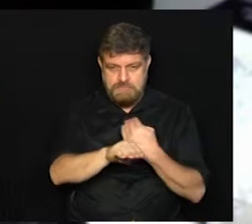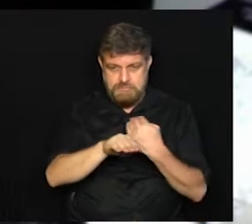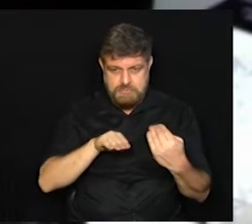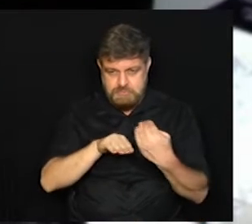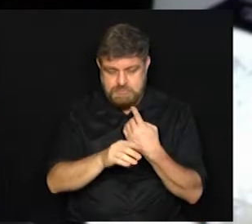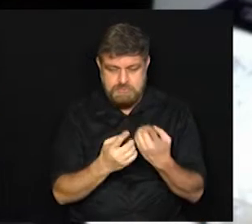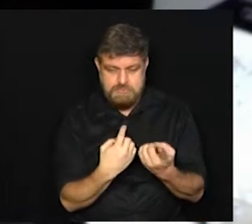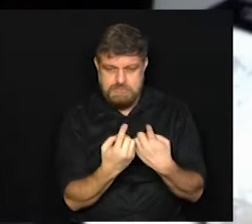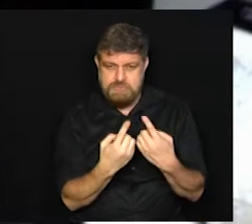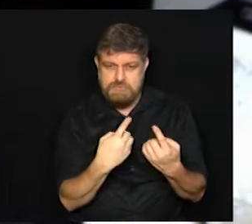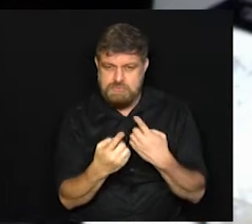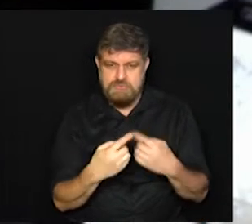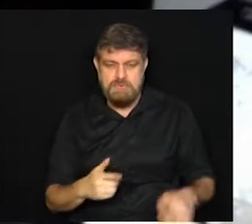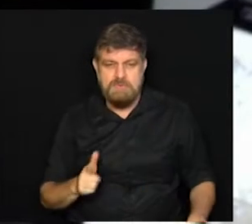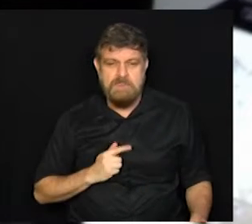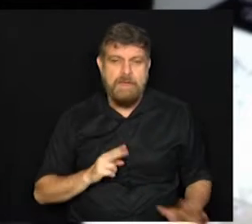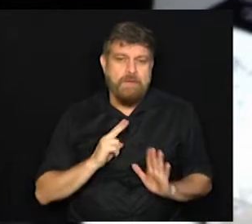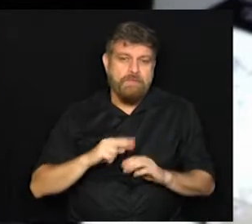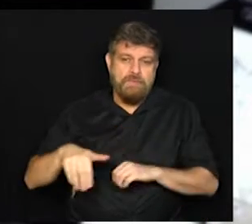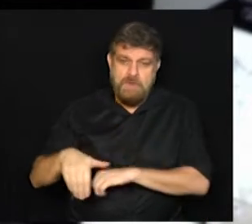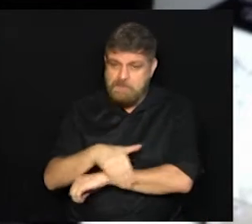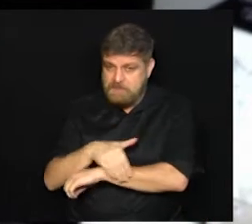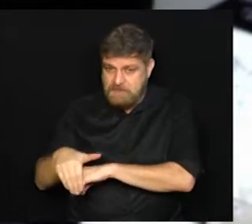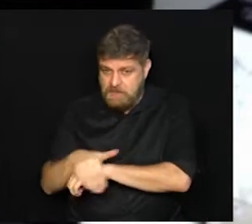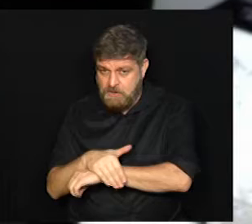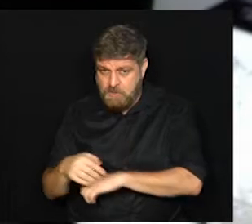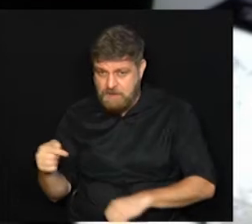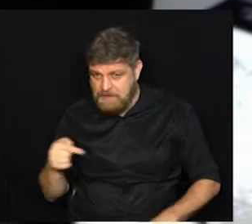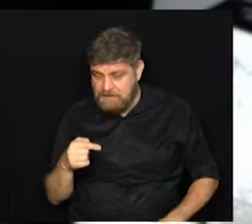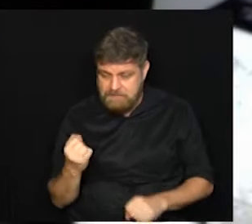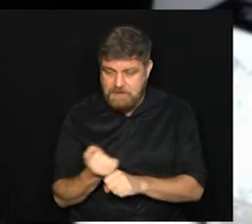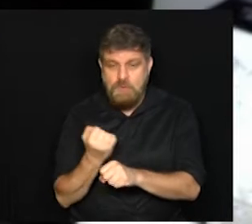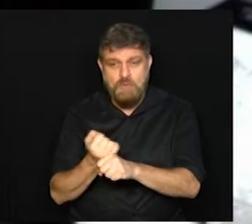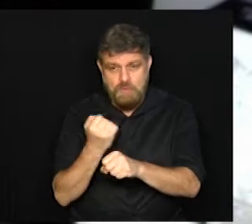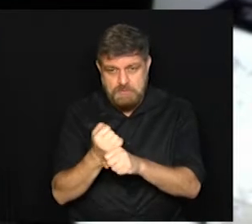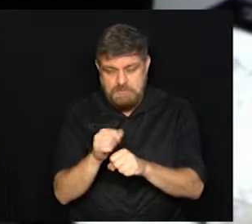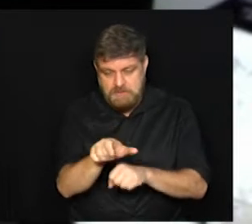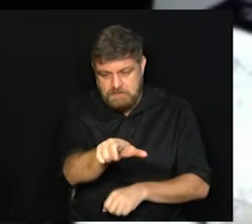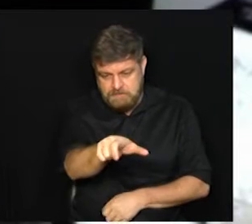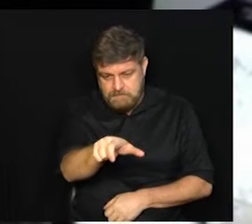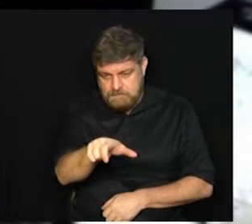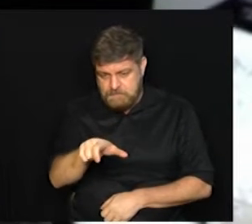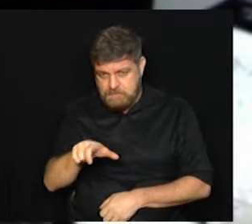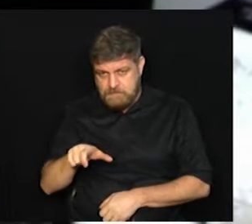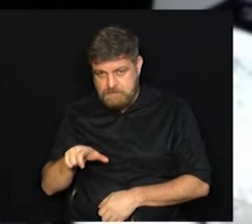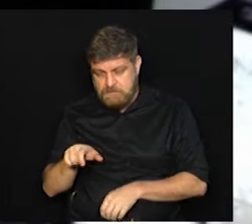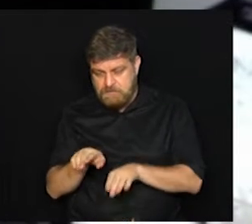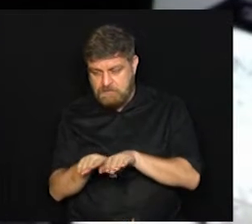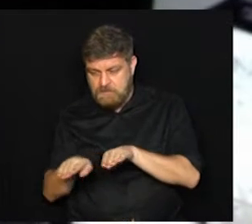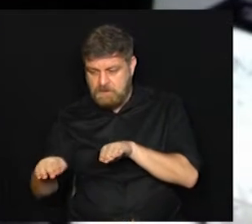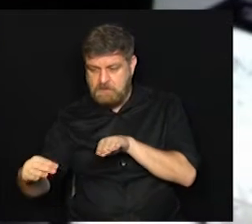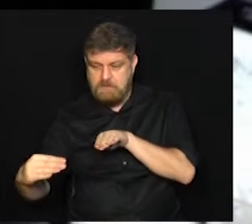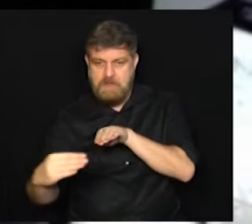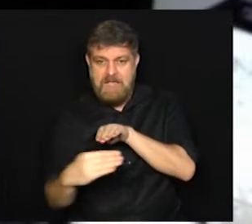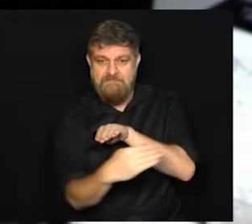que é entre a rua Gustavo Arbruste e o primeiro retorno após o viaduto lá do